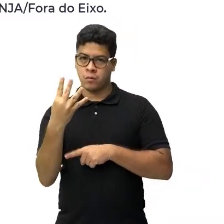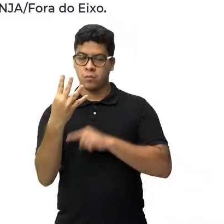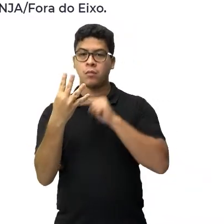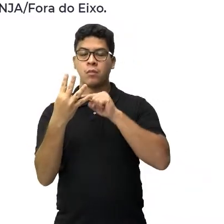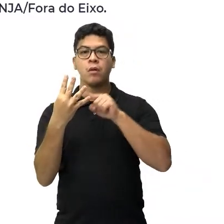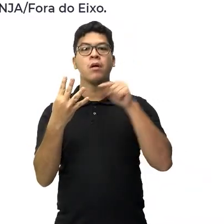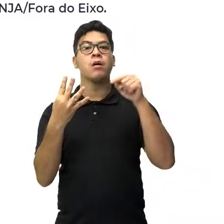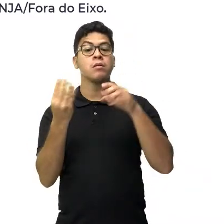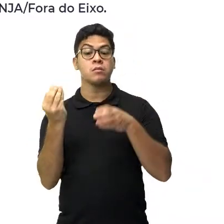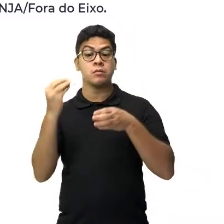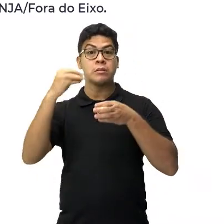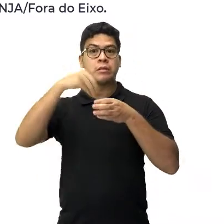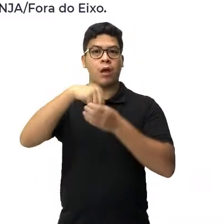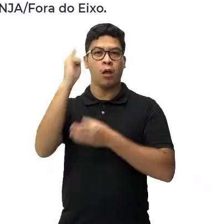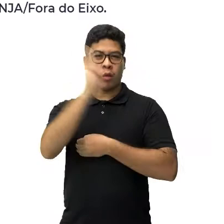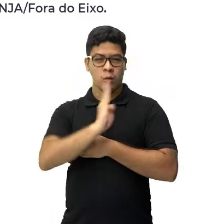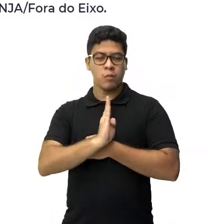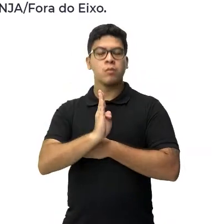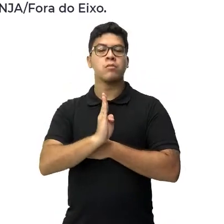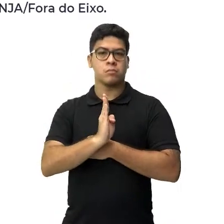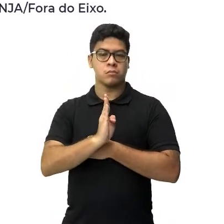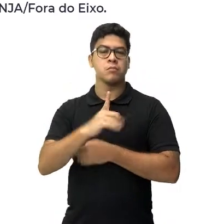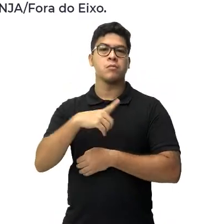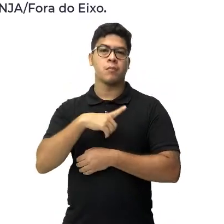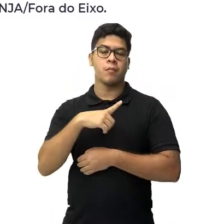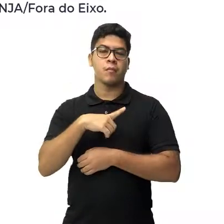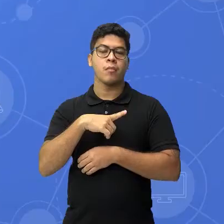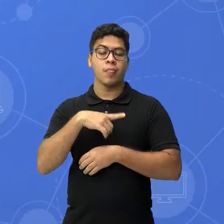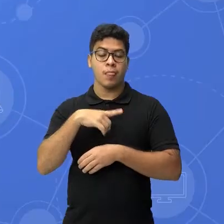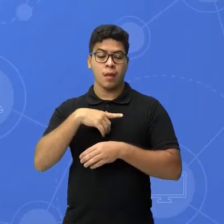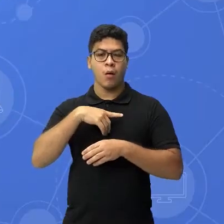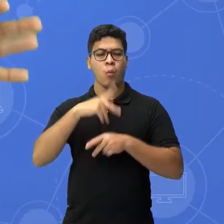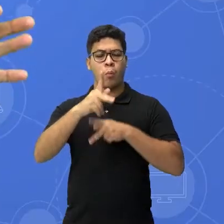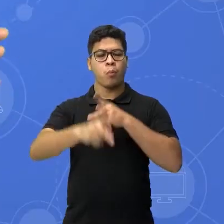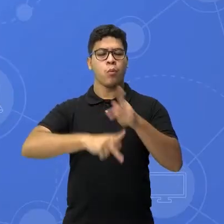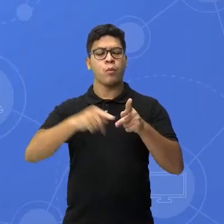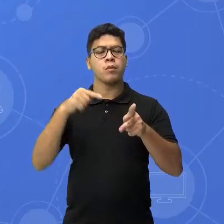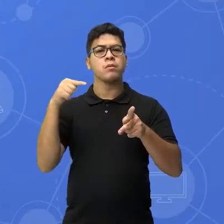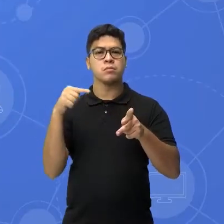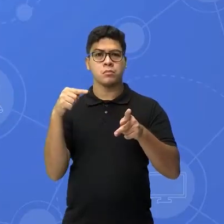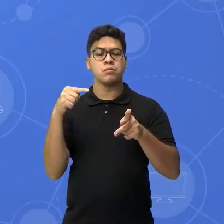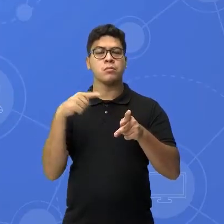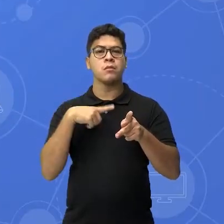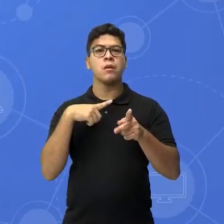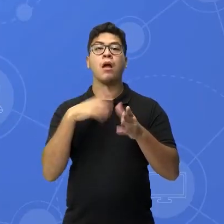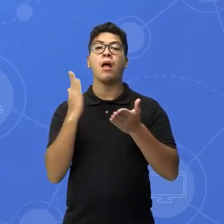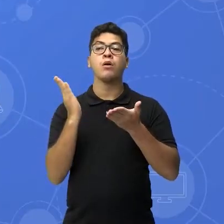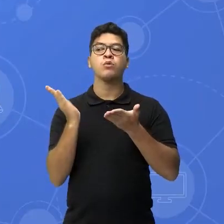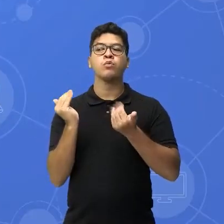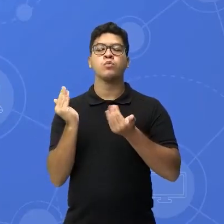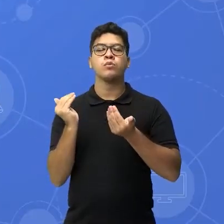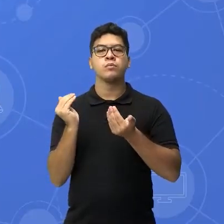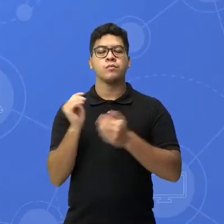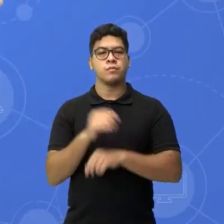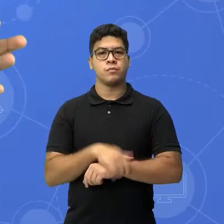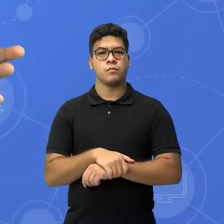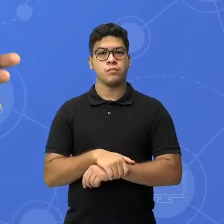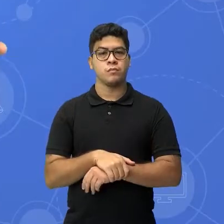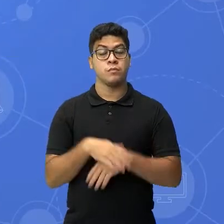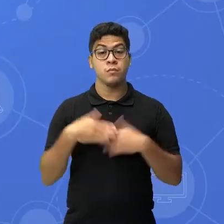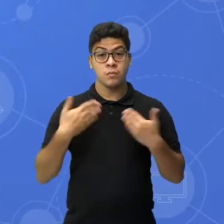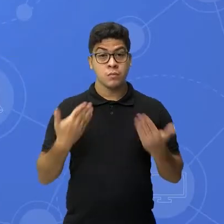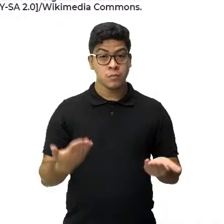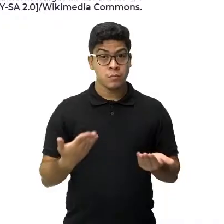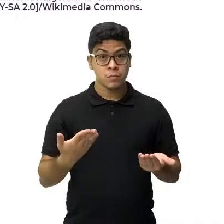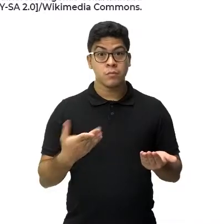Dentro desse conjunto, né, da população que nós vamos trabalhar com a juventude. Então, essas